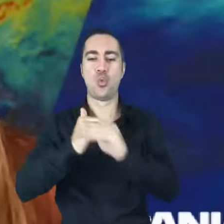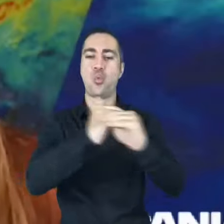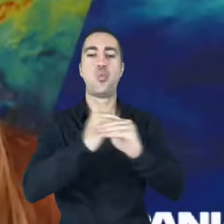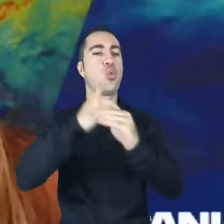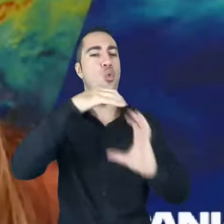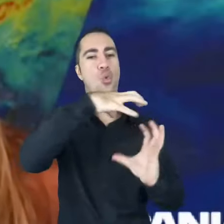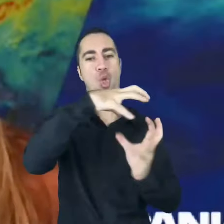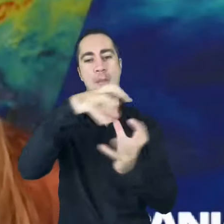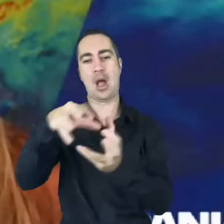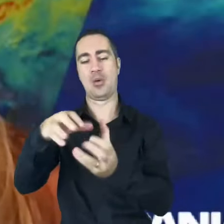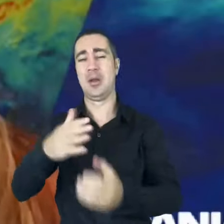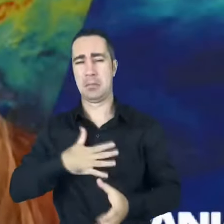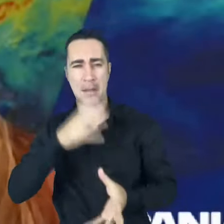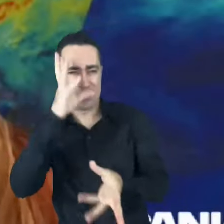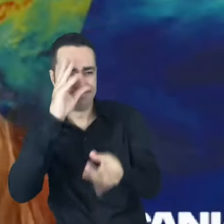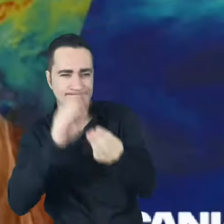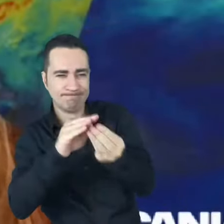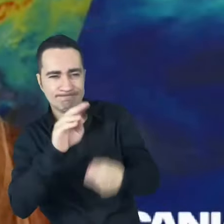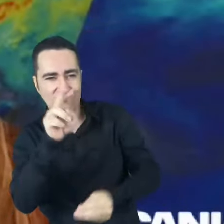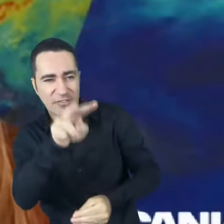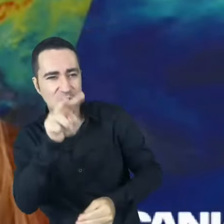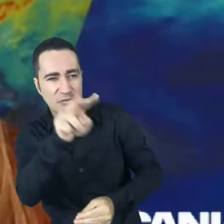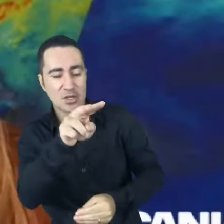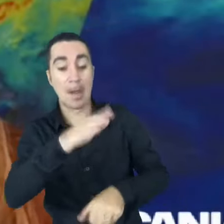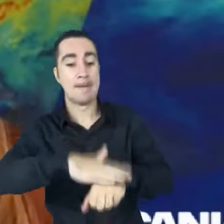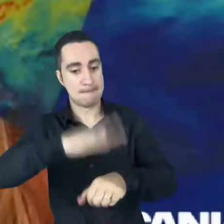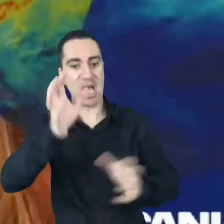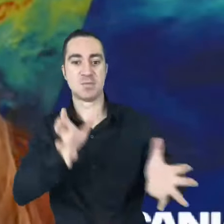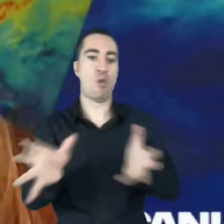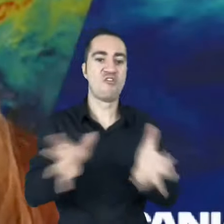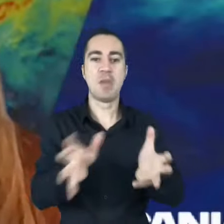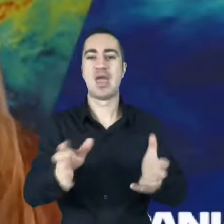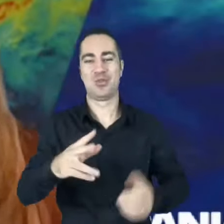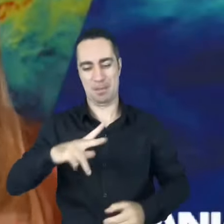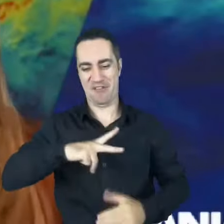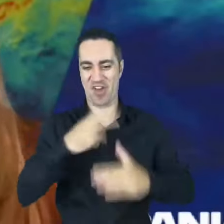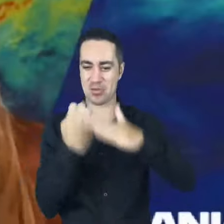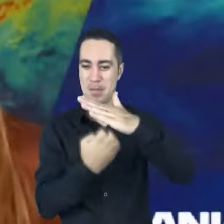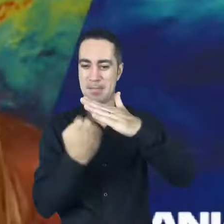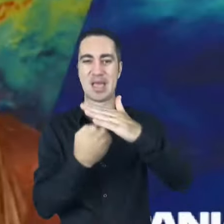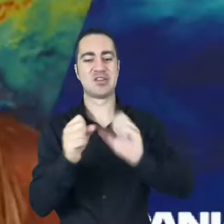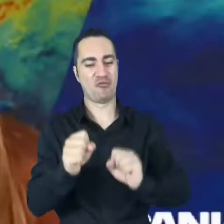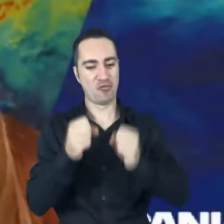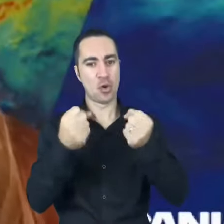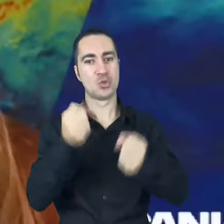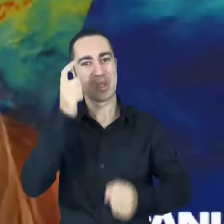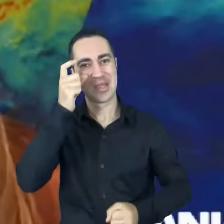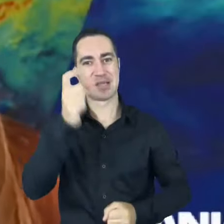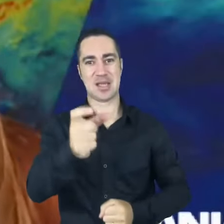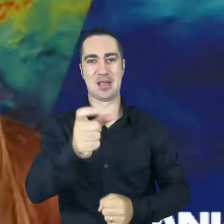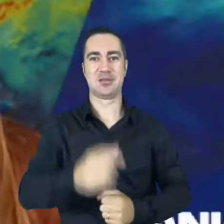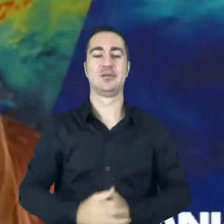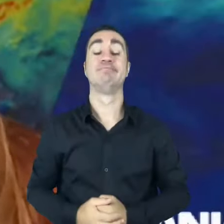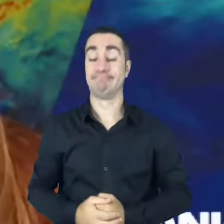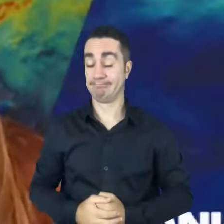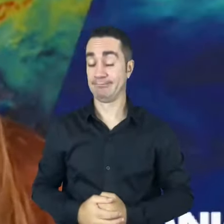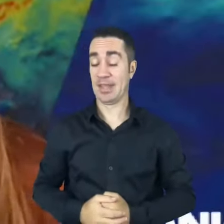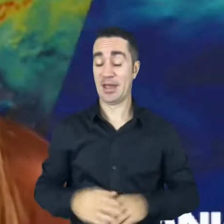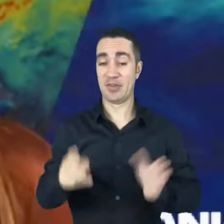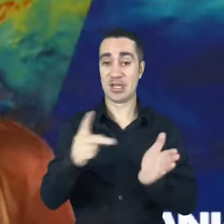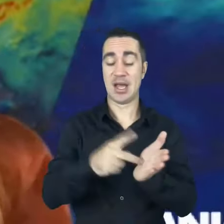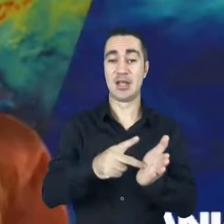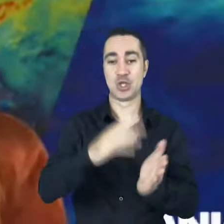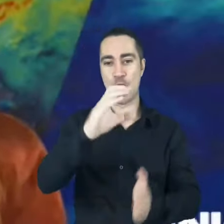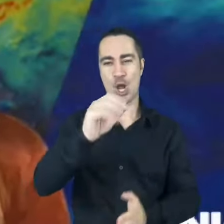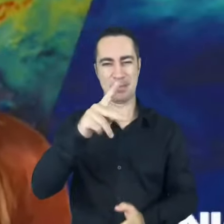conclusões-chave é ver mais envolvimento do setor privado. A COP26 foi longe o bastante? Eu acho que não.